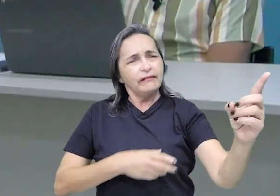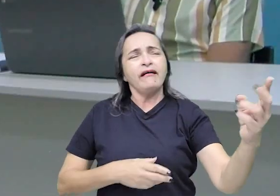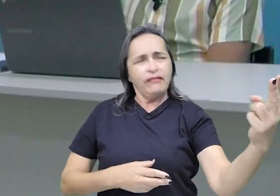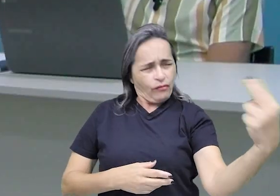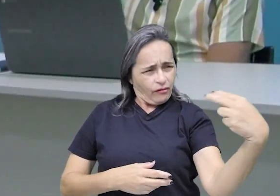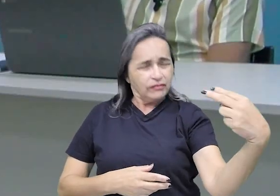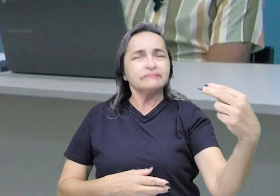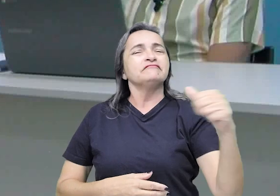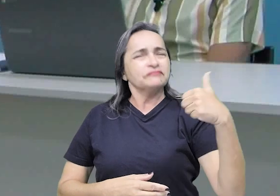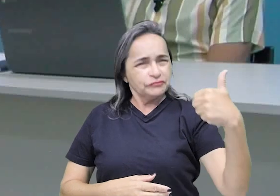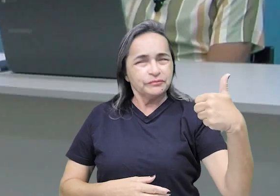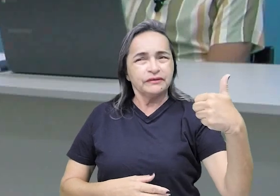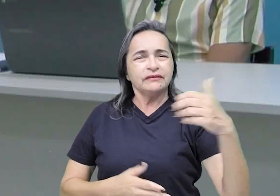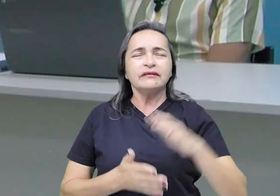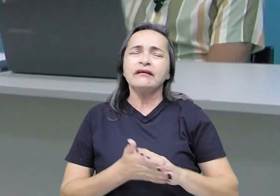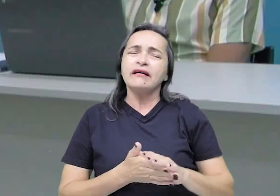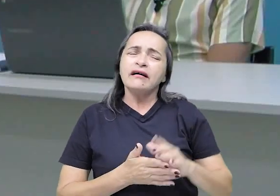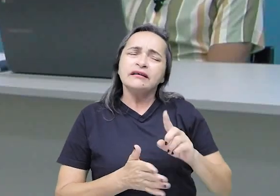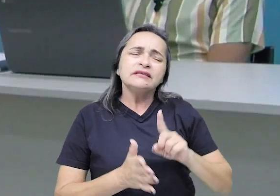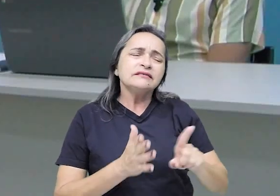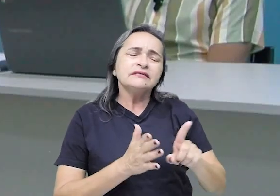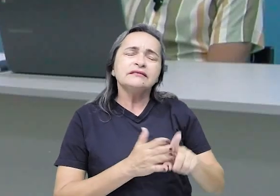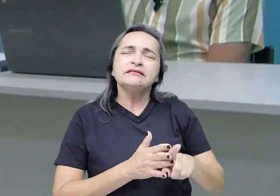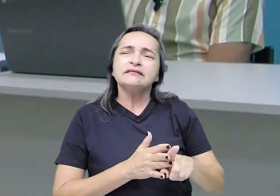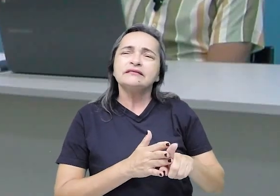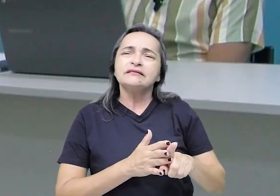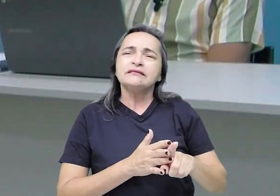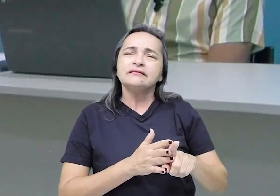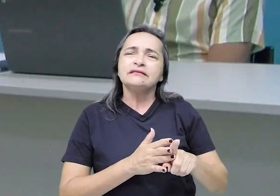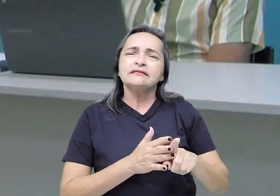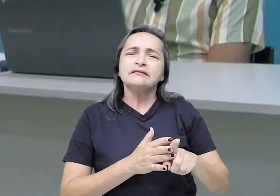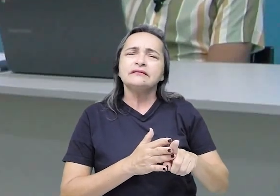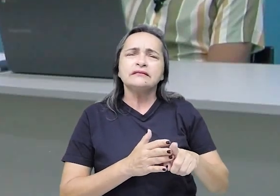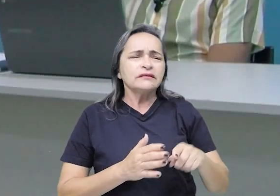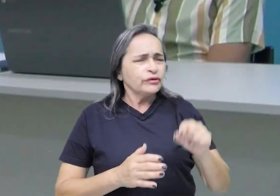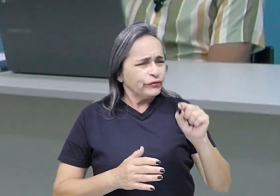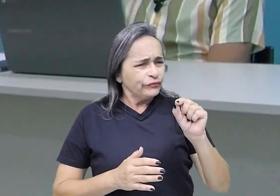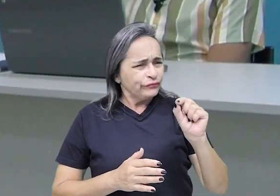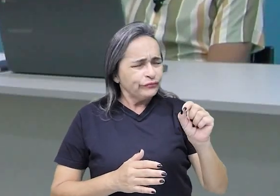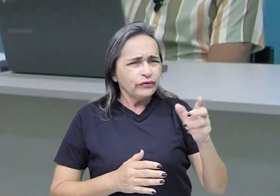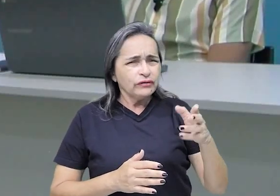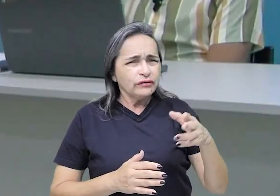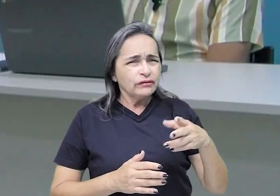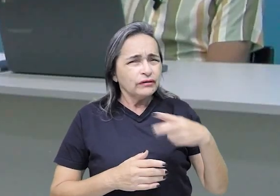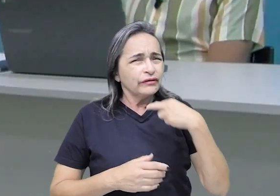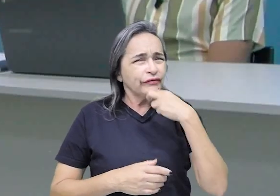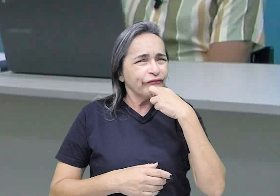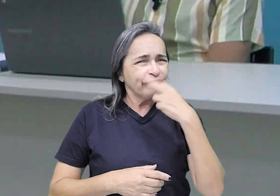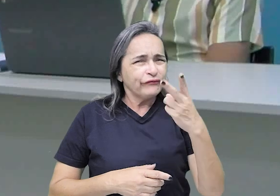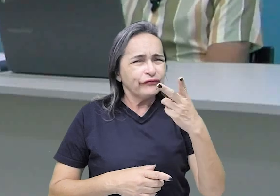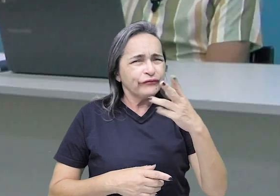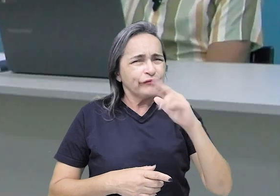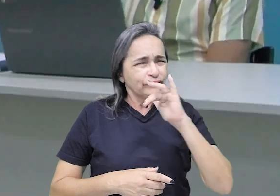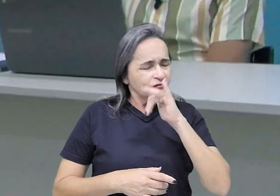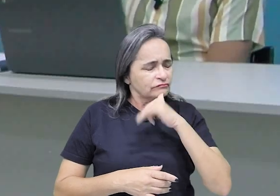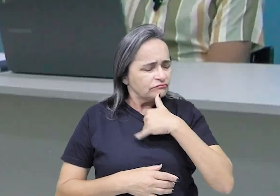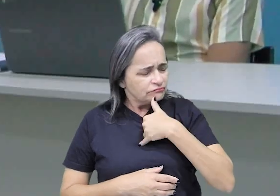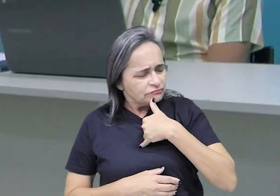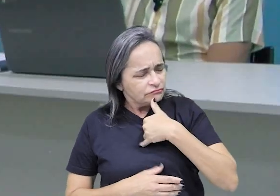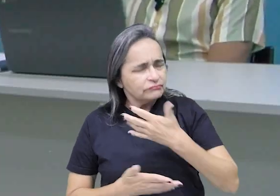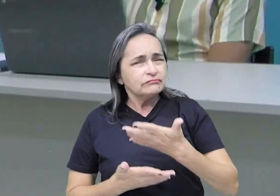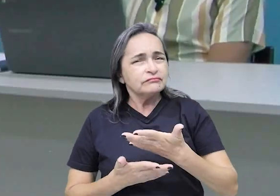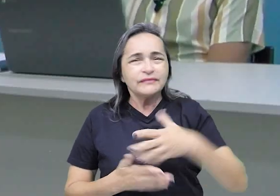diz, tudo bem, Marcelo. Aí você pergunta de cara, o que aconteceu? Você está com a voz triste?